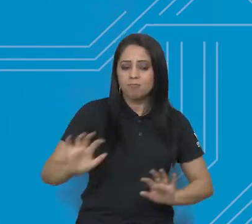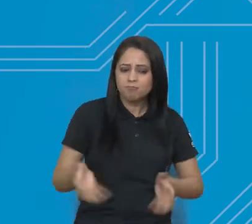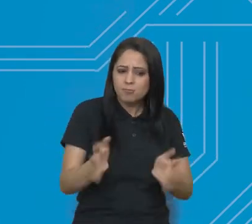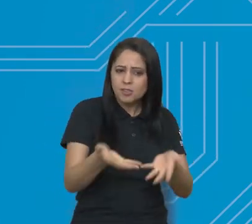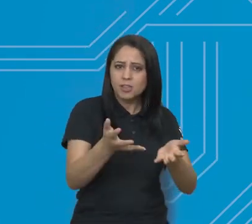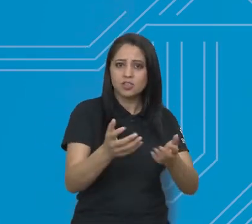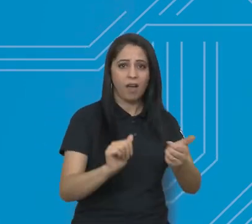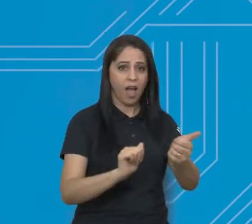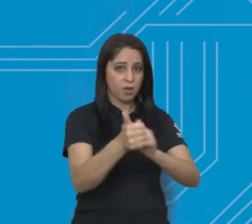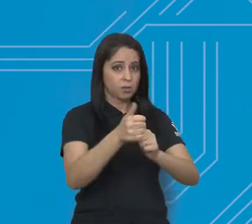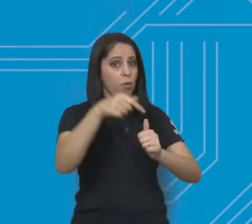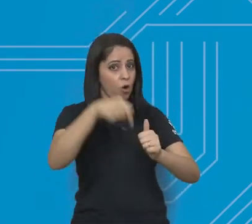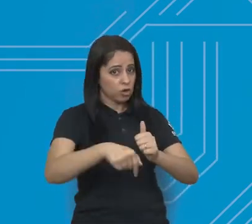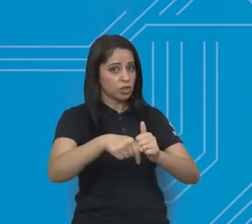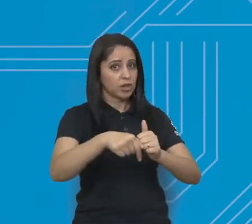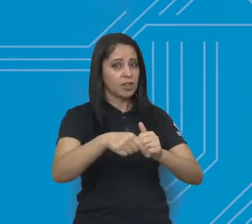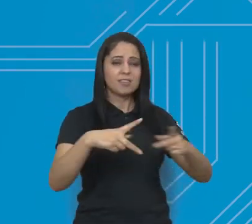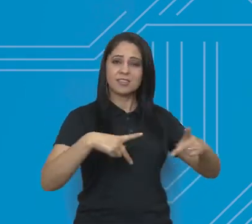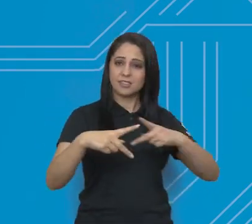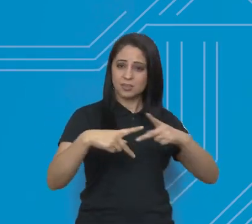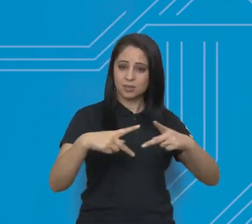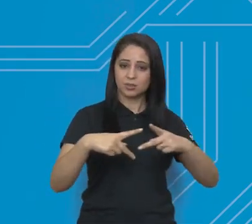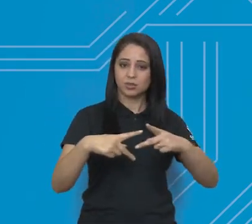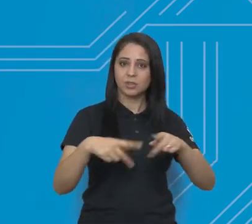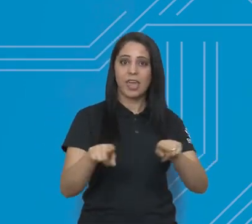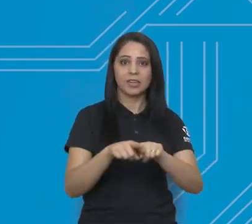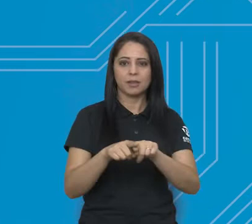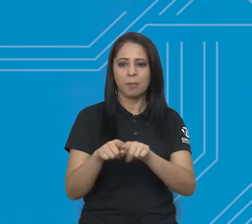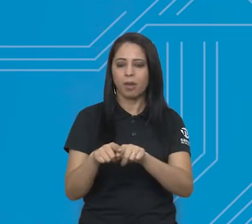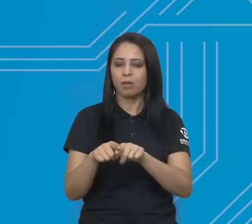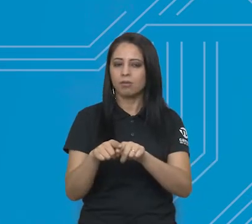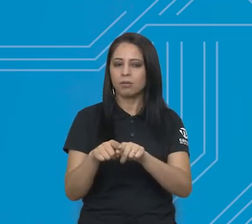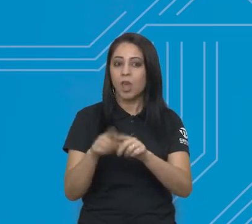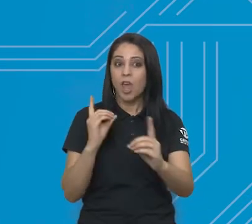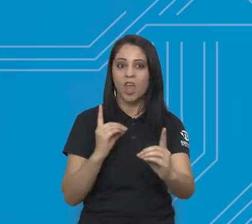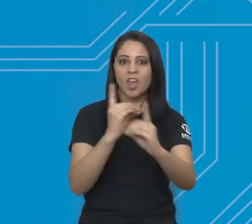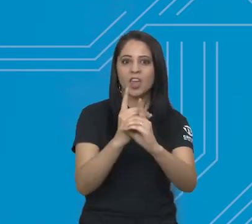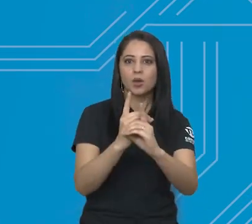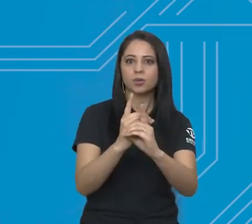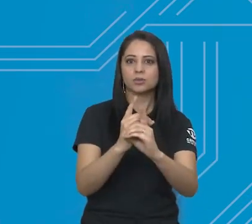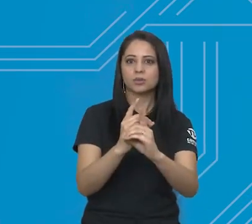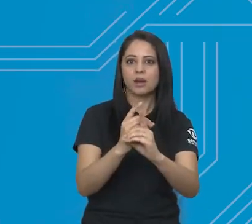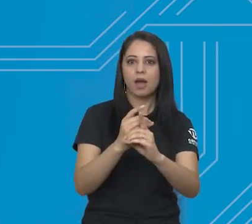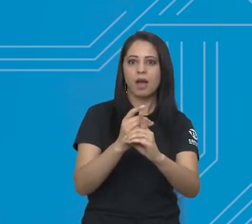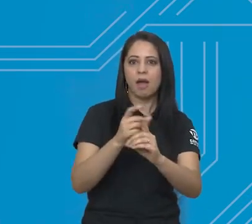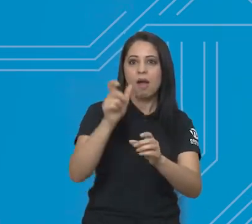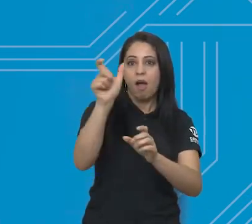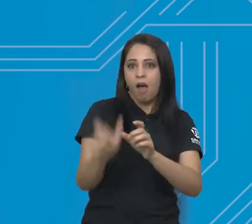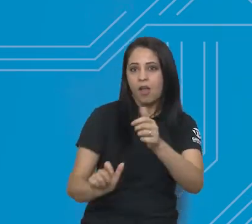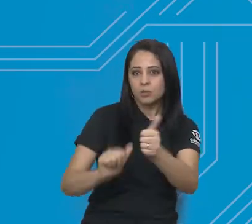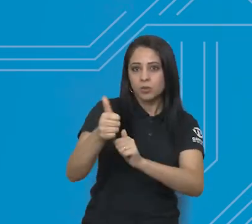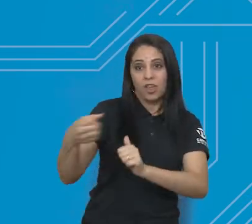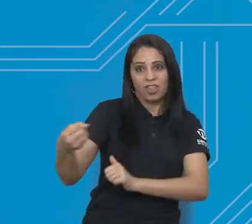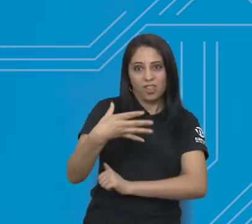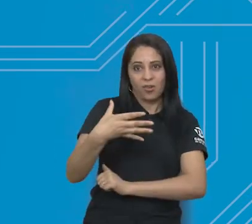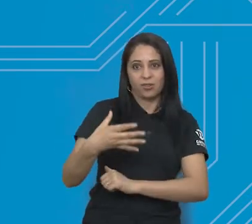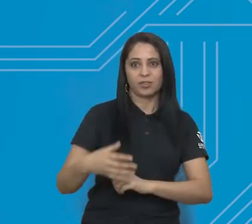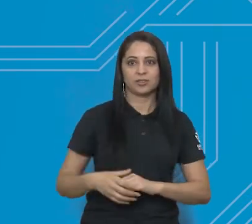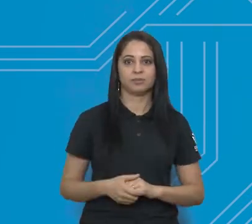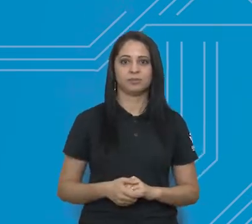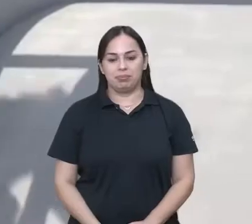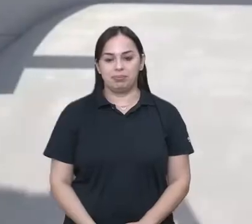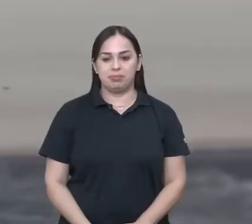é incentivar esse esporte na cidade e, quem sabe, encontrar novos talentos, a exemplo da skatista joseense